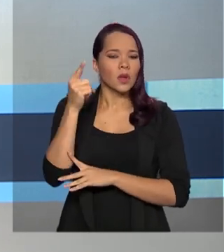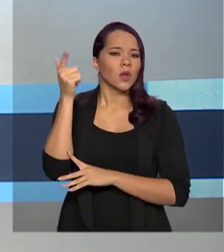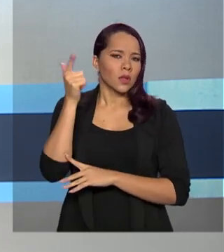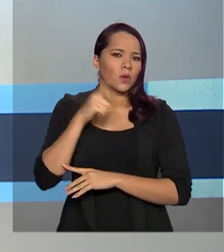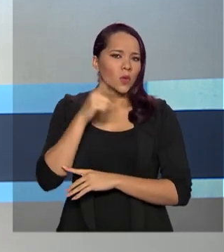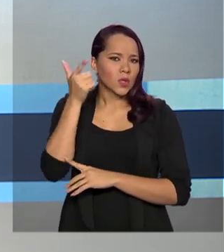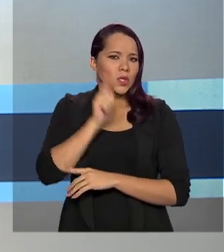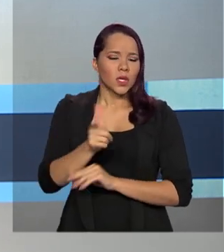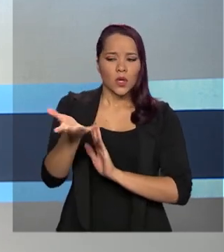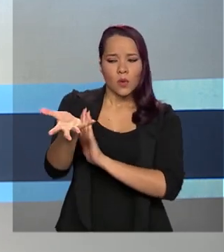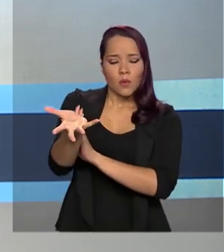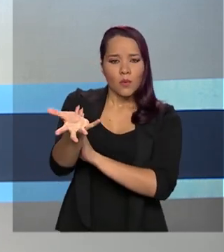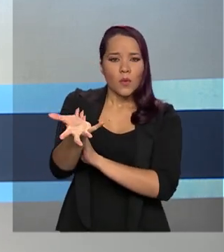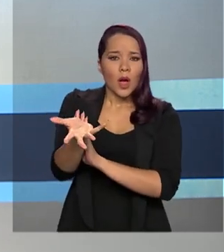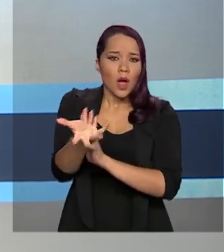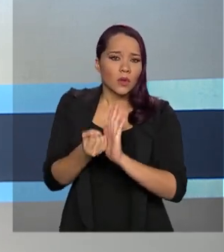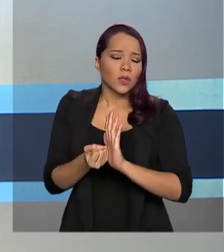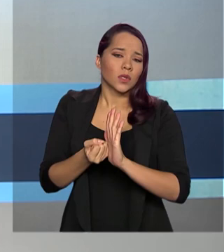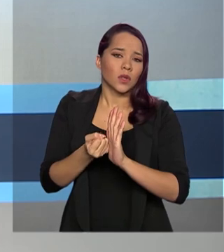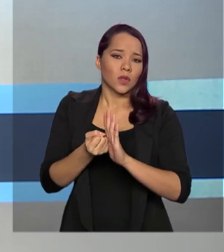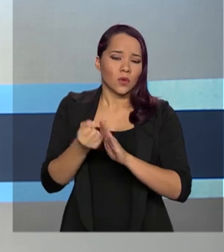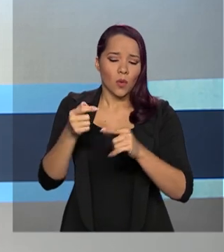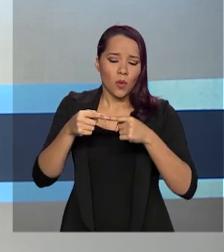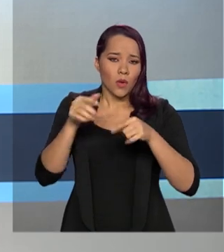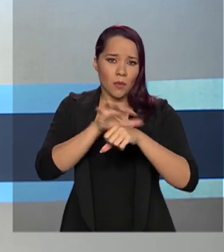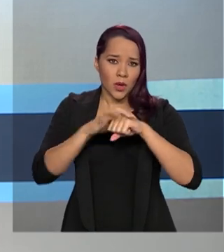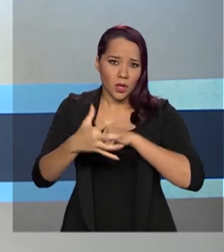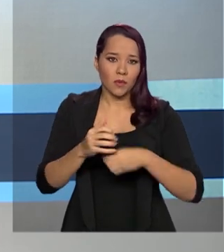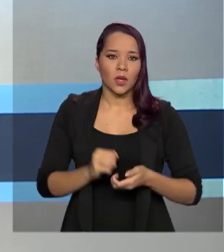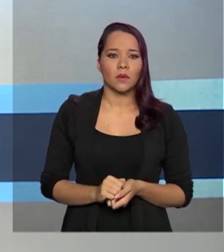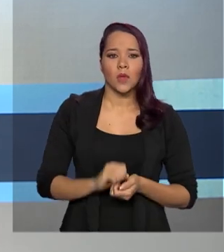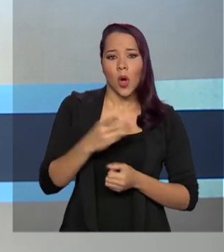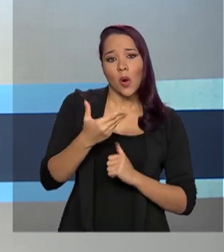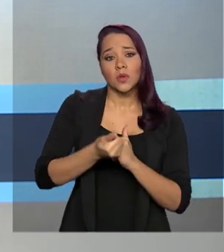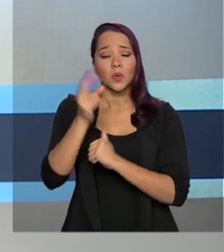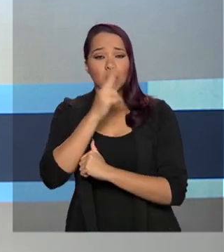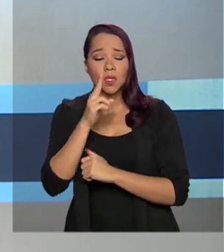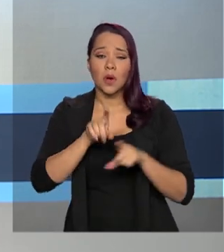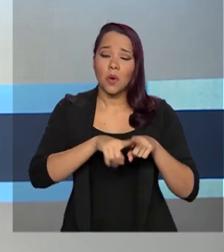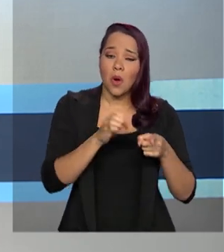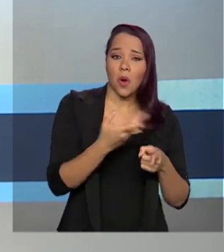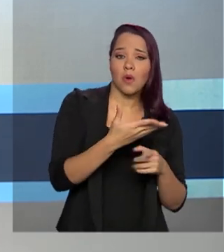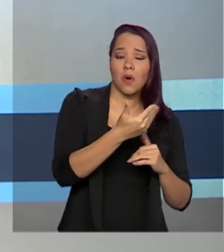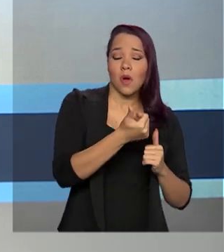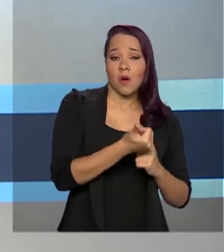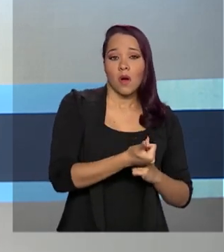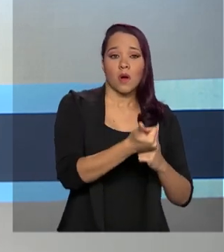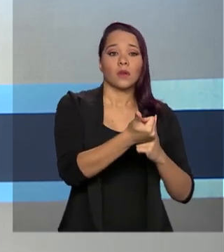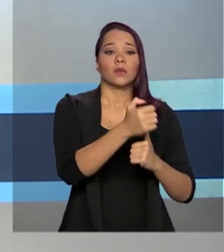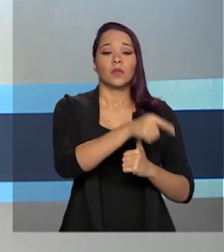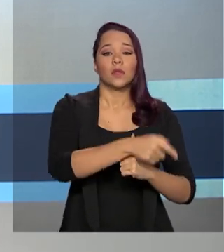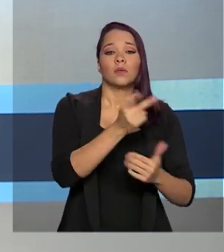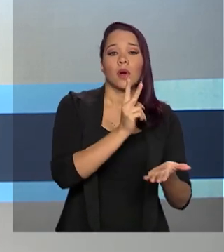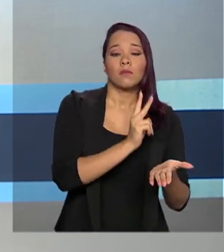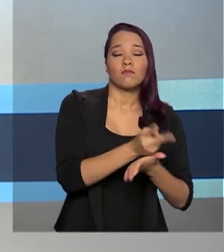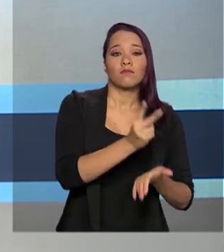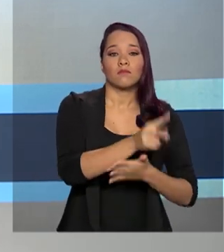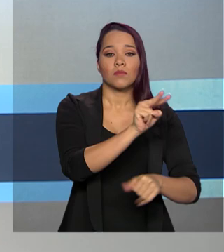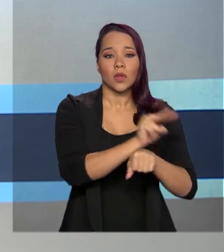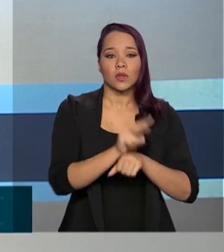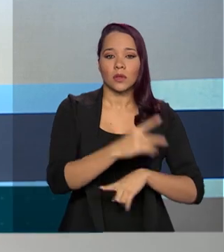auxílio relacionado à pandemia como o auxílio emergencial e o benefício para preservar o emprego ea renda dos brasileiros